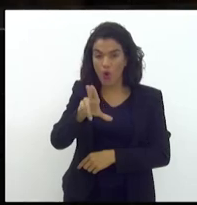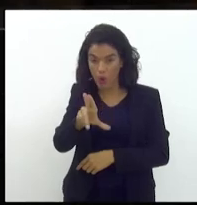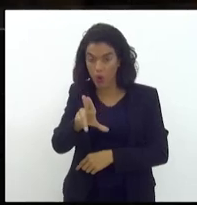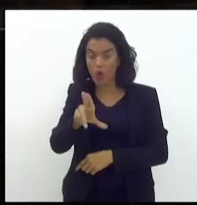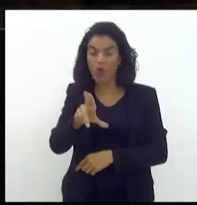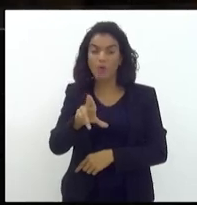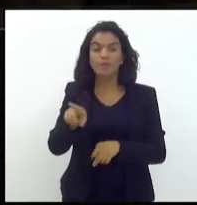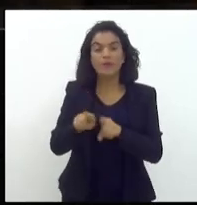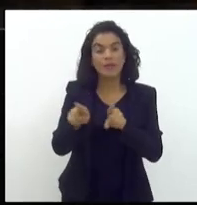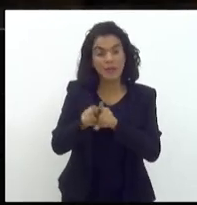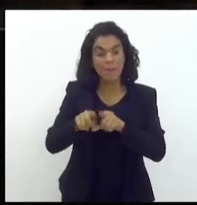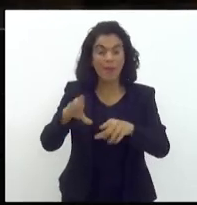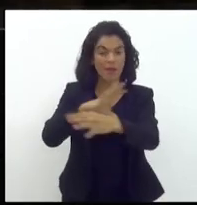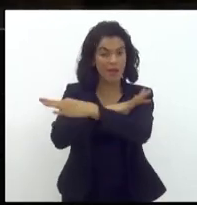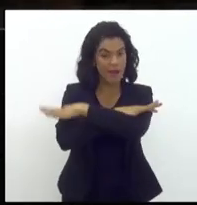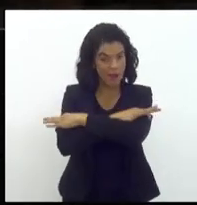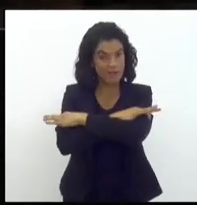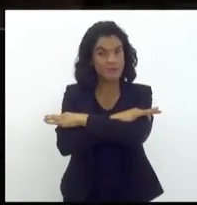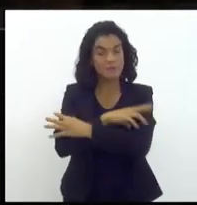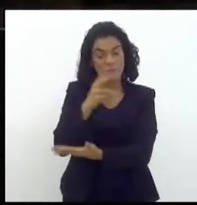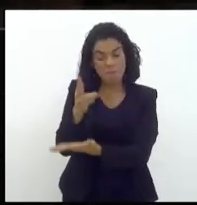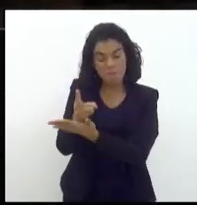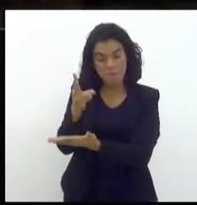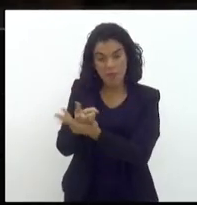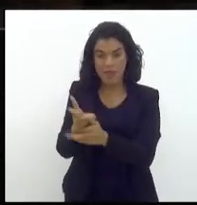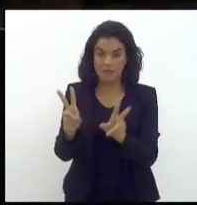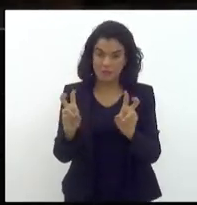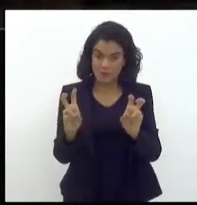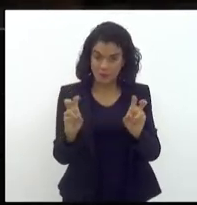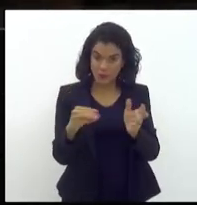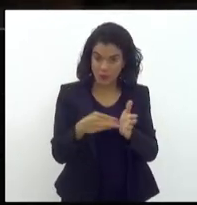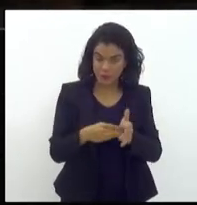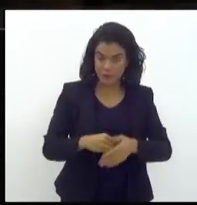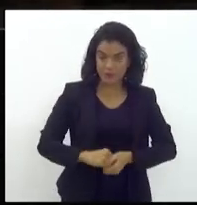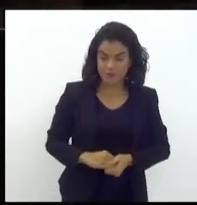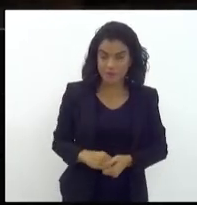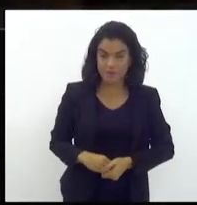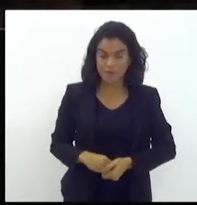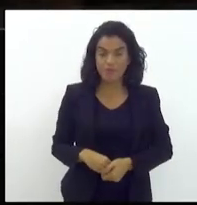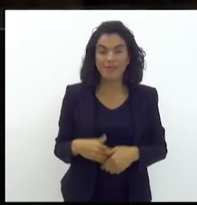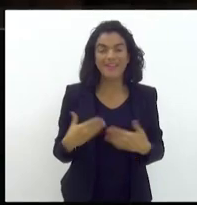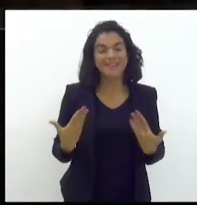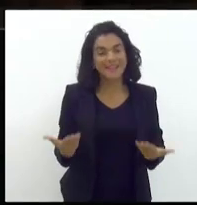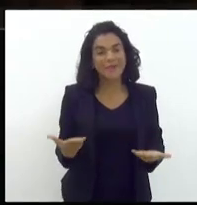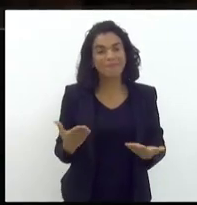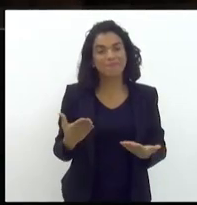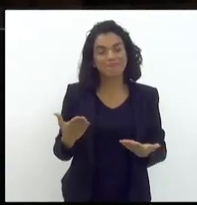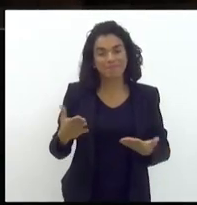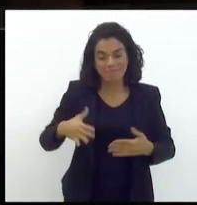escandomblécistas que pelos mesmos motivos então ali